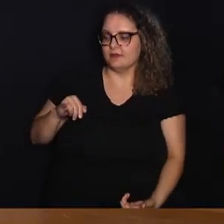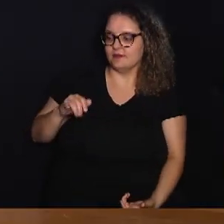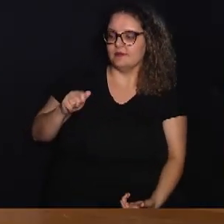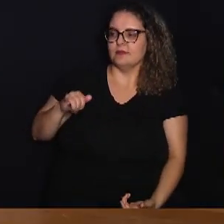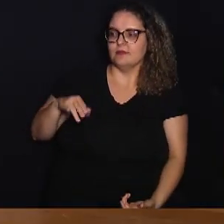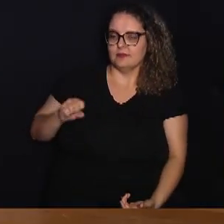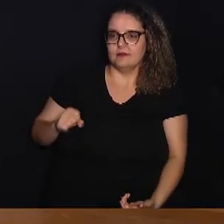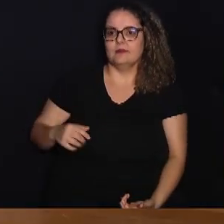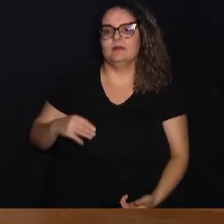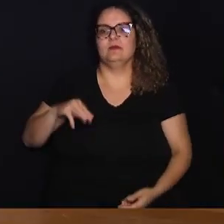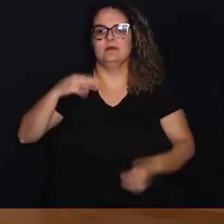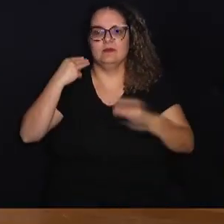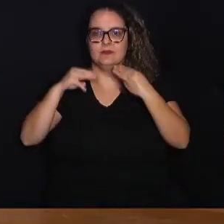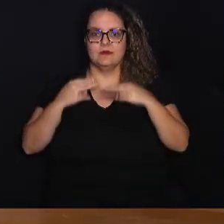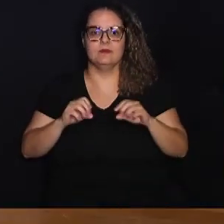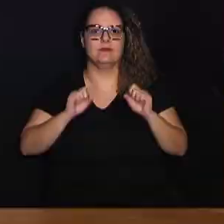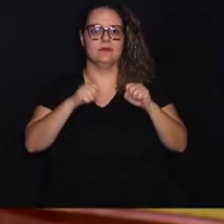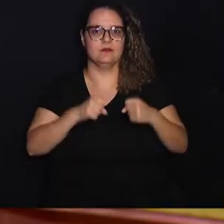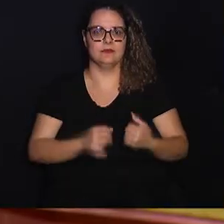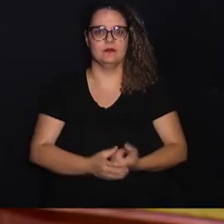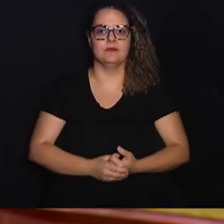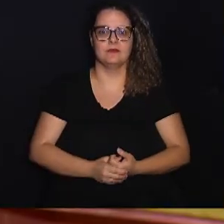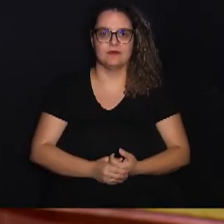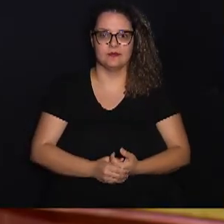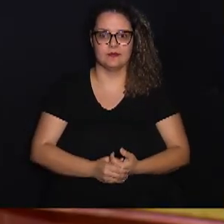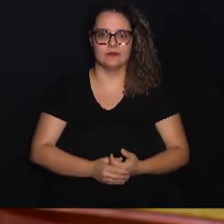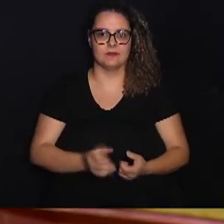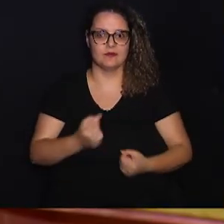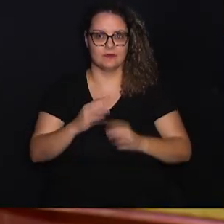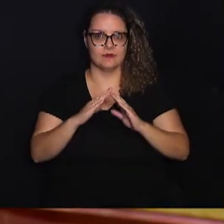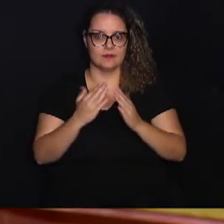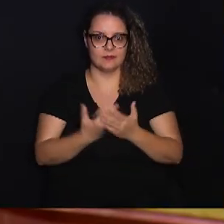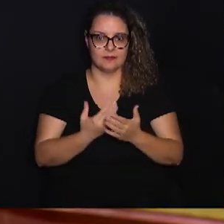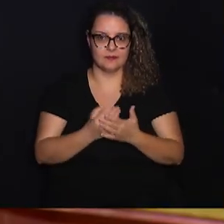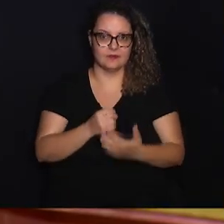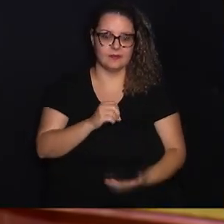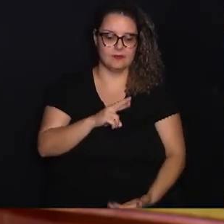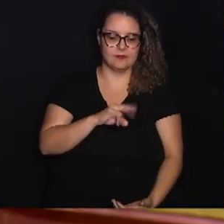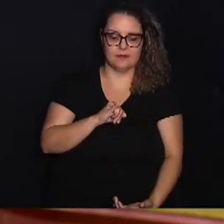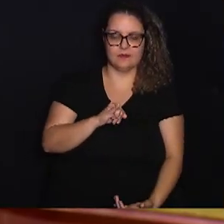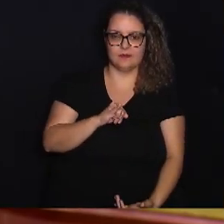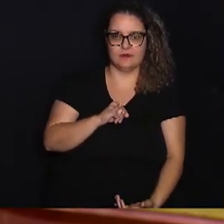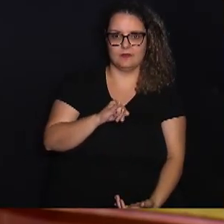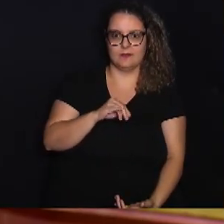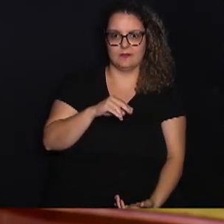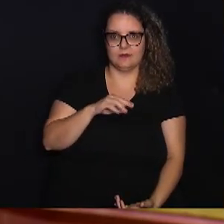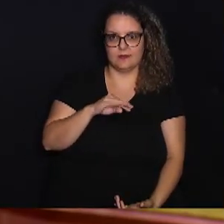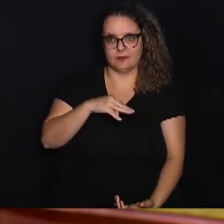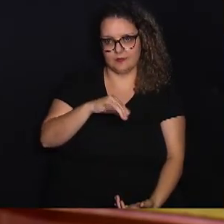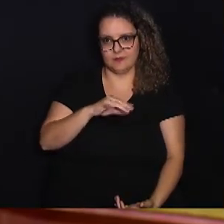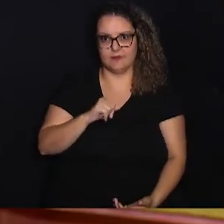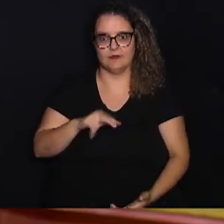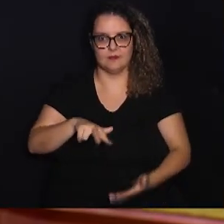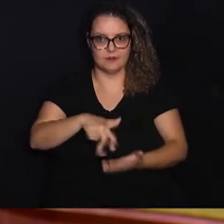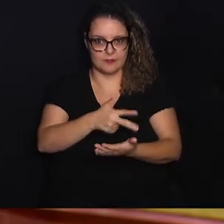marcenaria, música. Sim. Algumas escolas têm aulas de euritmia também, que é uma dança...